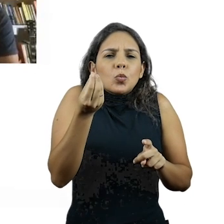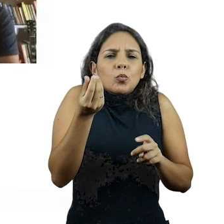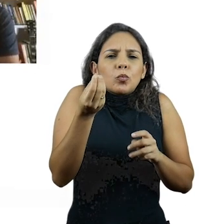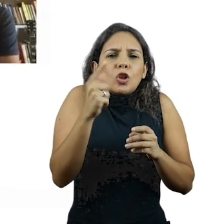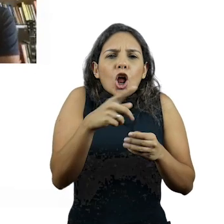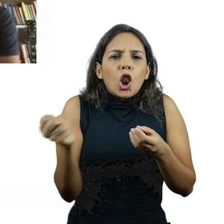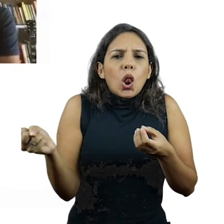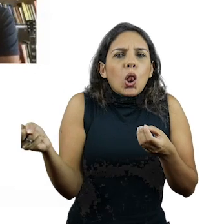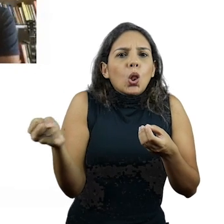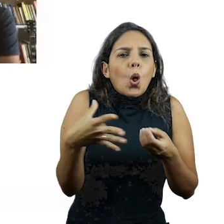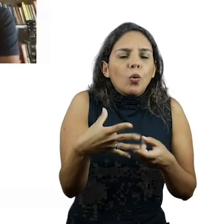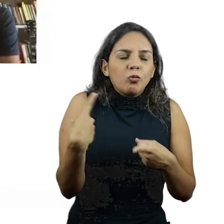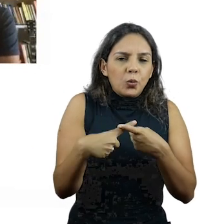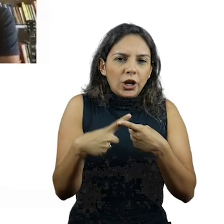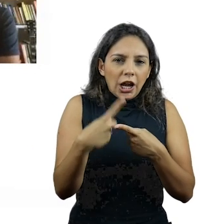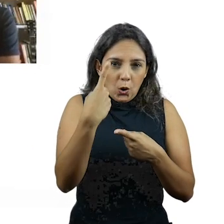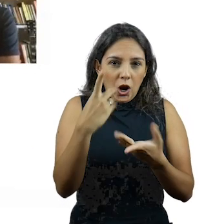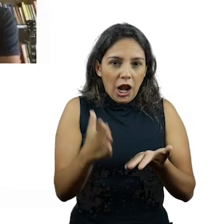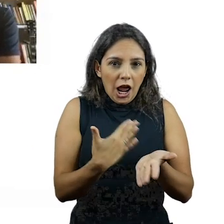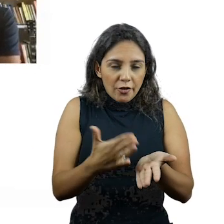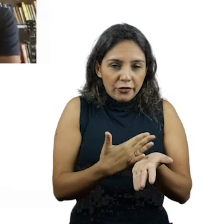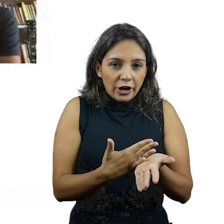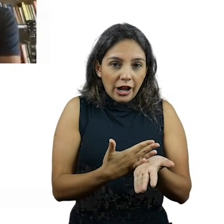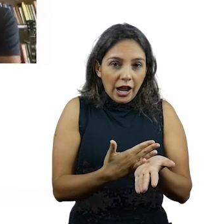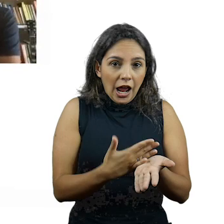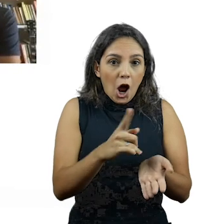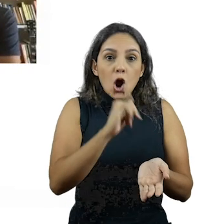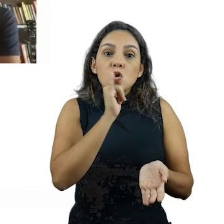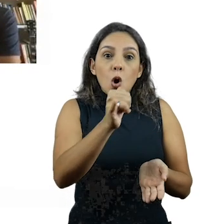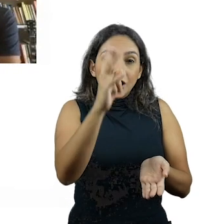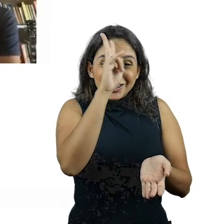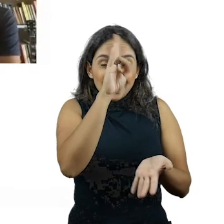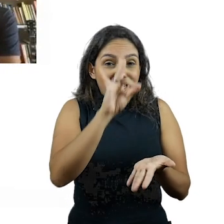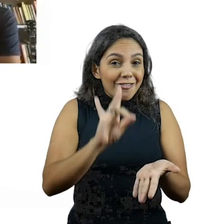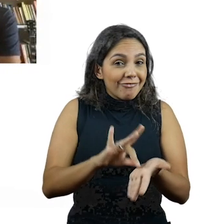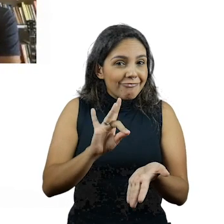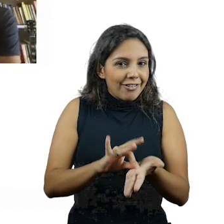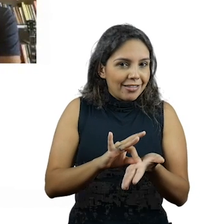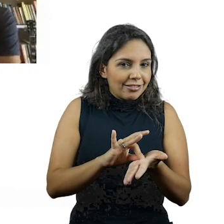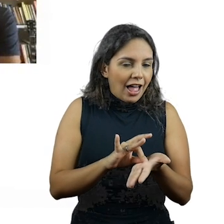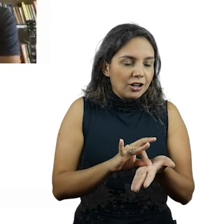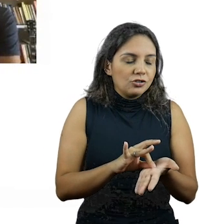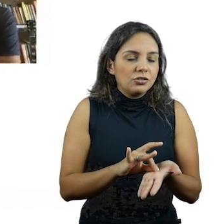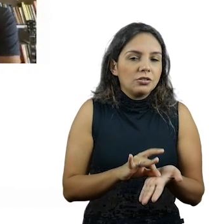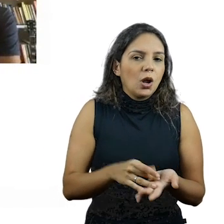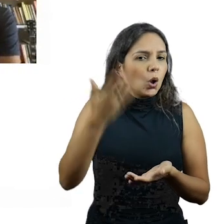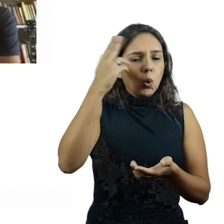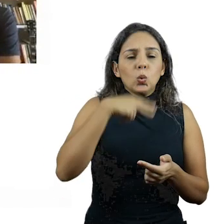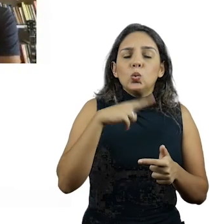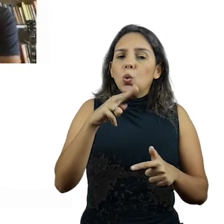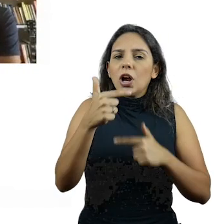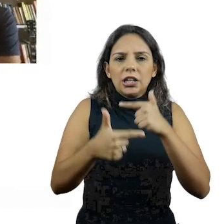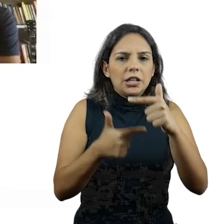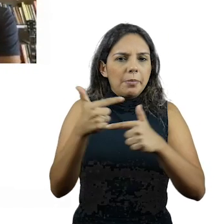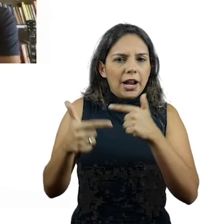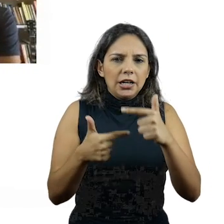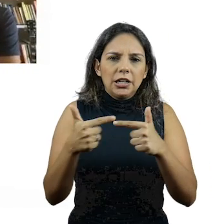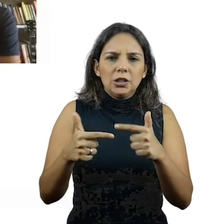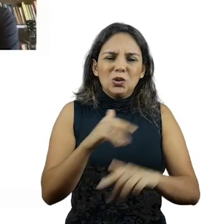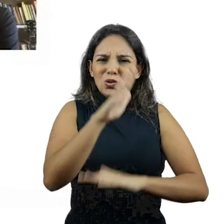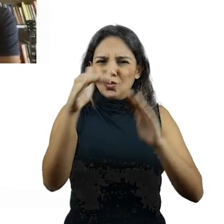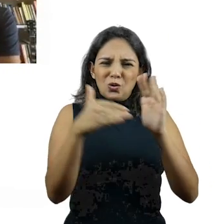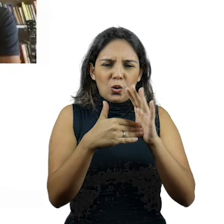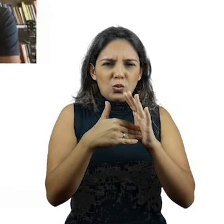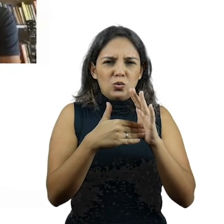mim, porque é um livro baseado em fatos reais. Eu nunca tinha trabalhado assim na minha carreira de escritor. Todos os meus outros romances